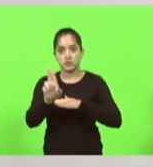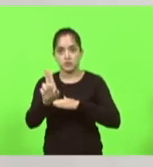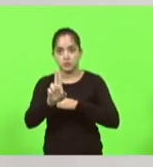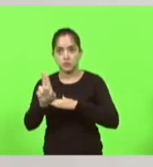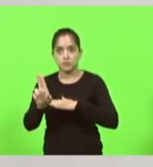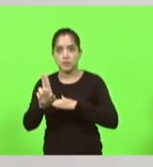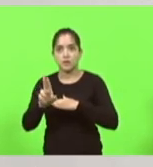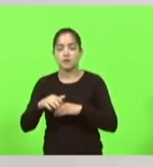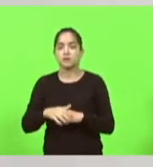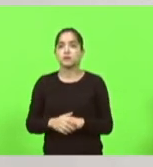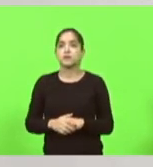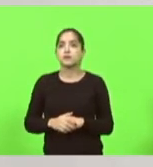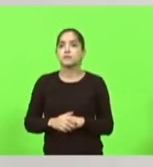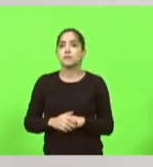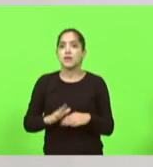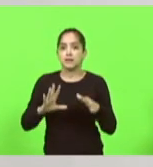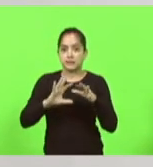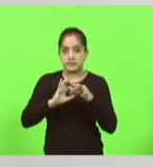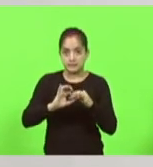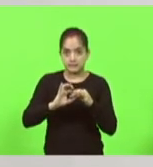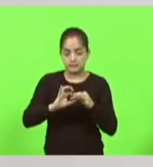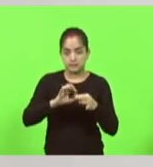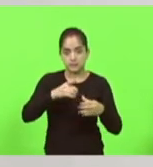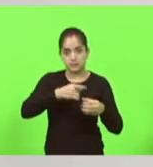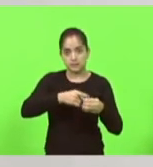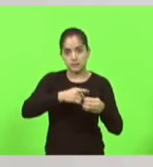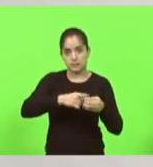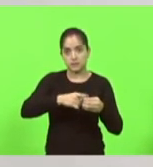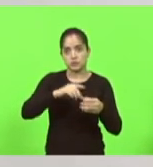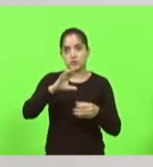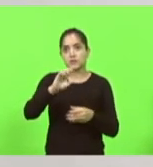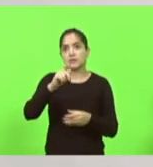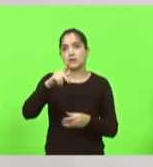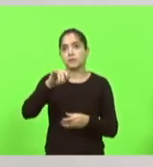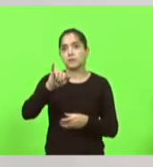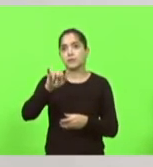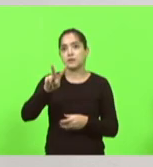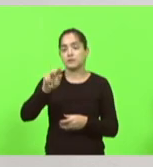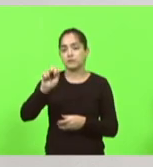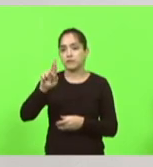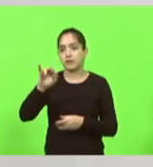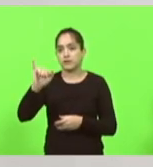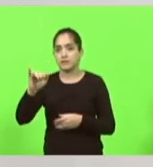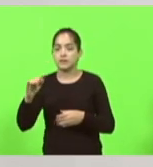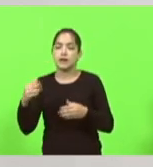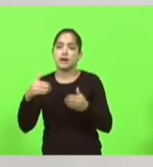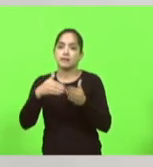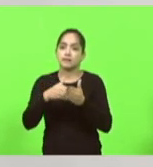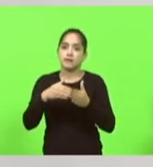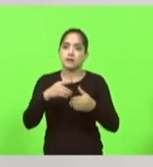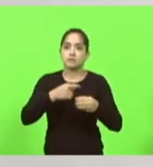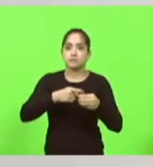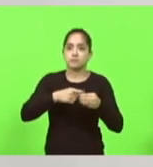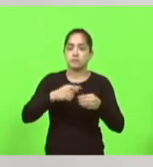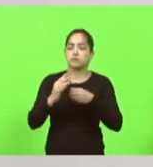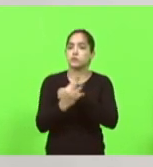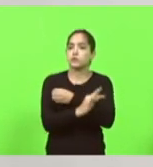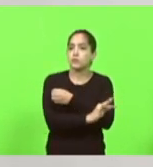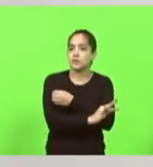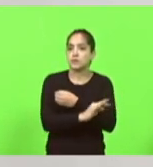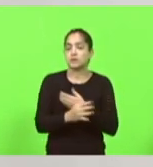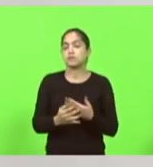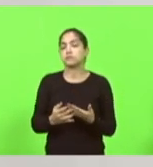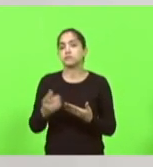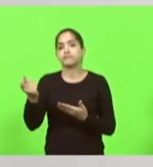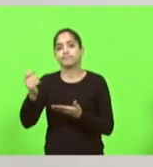Stélio Boabade, ligando Capivari a Tubarão. Trabalhamos ali em Tubarão na saúde, foi um dos parlamentares que sempre aportou recurso,